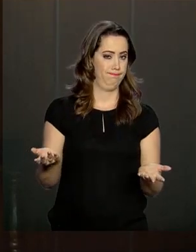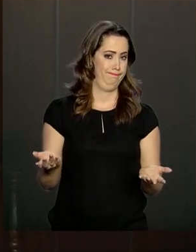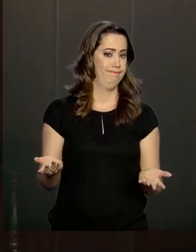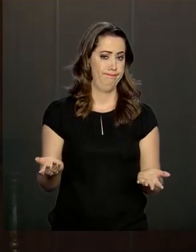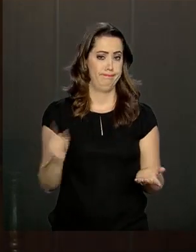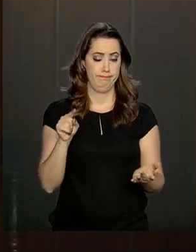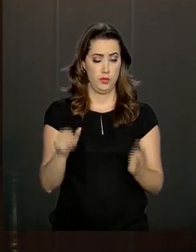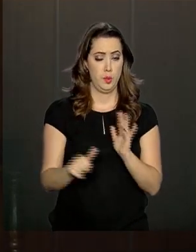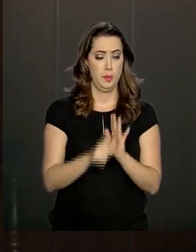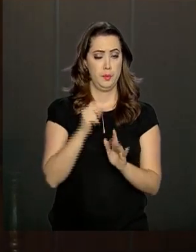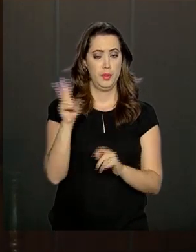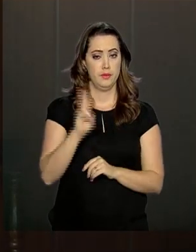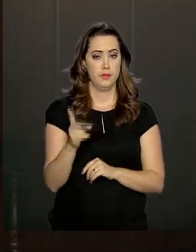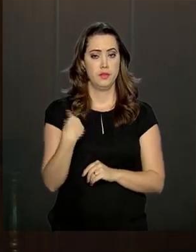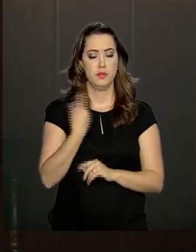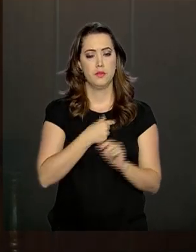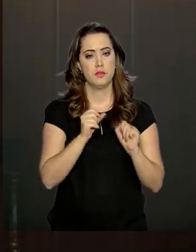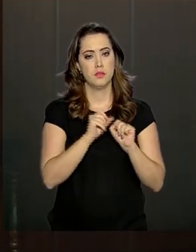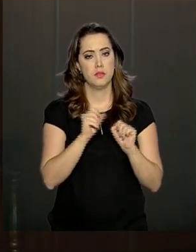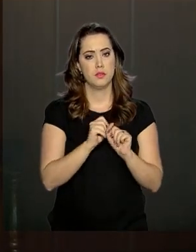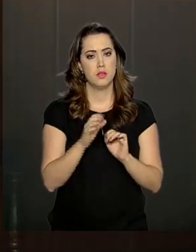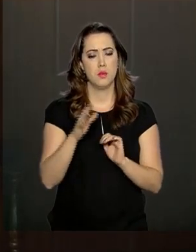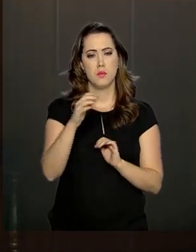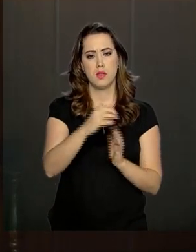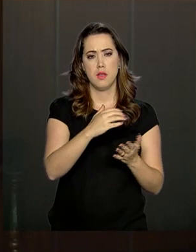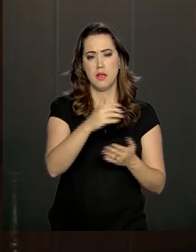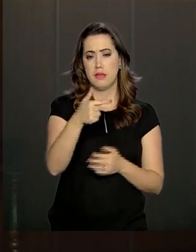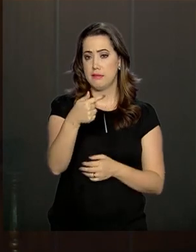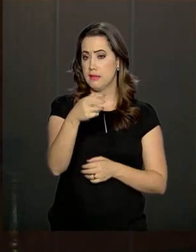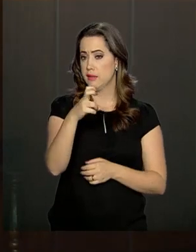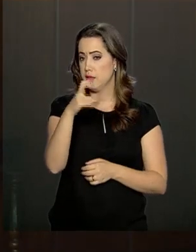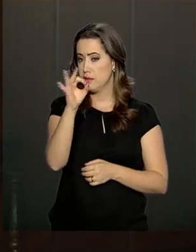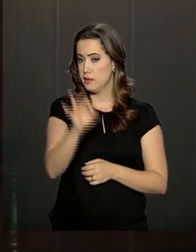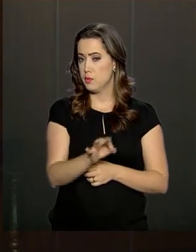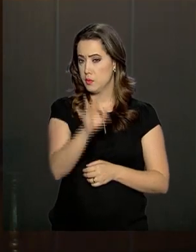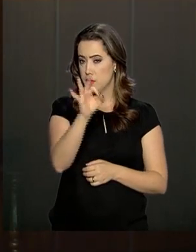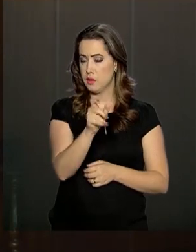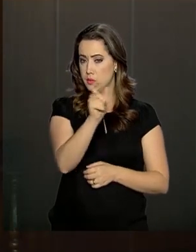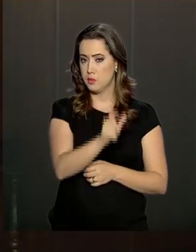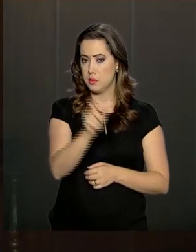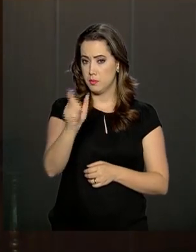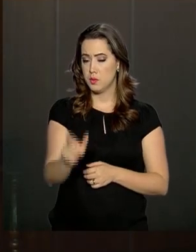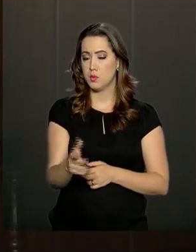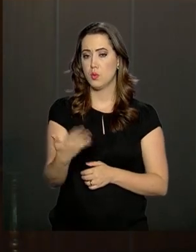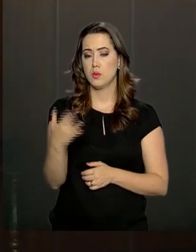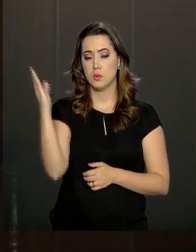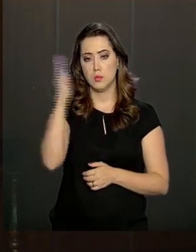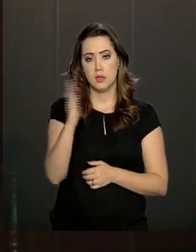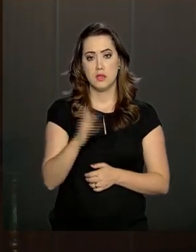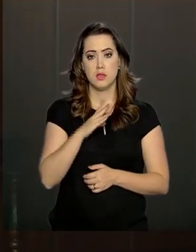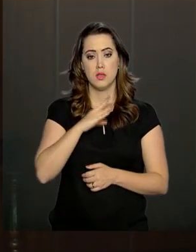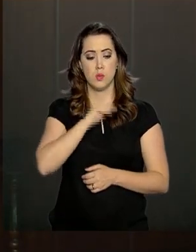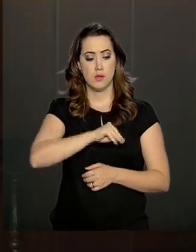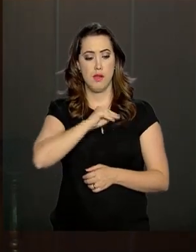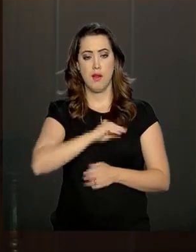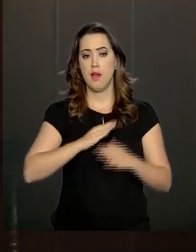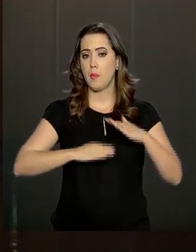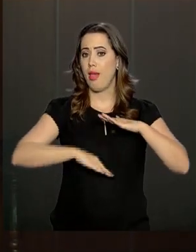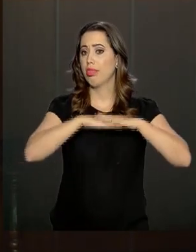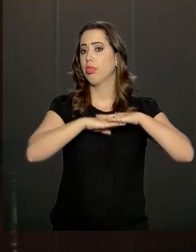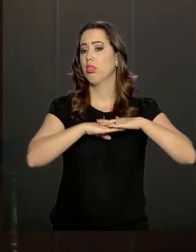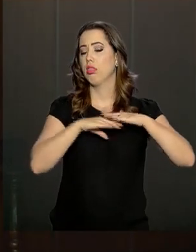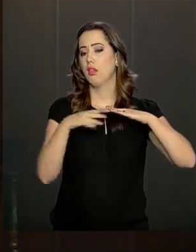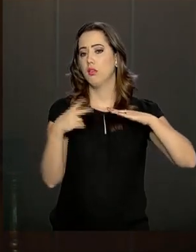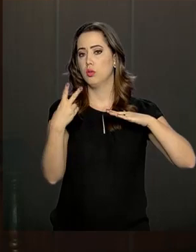Então, o primeiro movimento que nós estamos fazendo é exatamente pegar 75% dos brasileiros. Os 75% dos brasileiros têm salários que vão só até